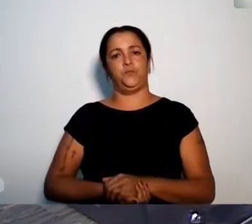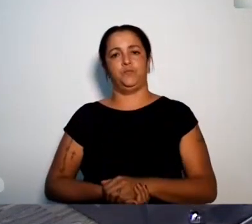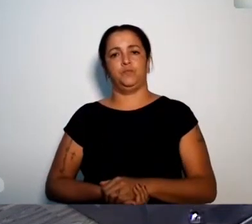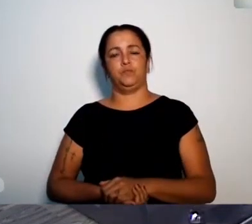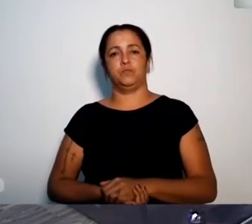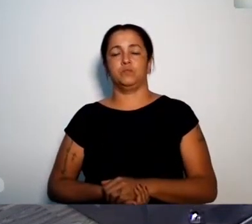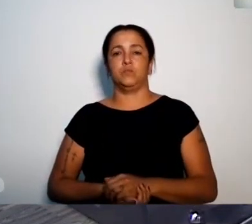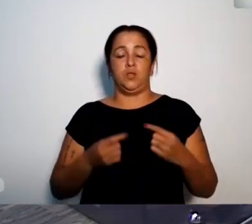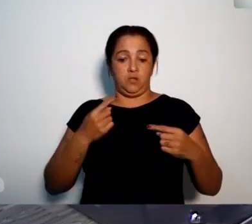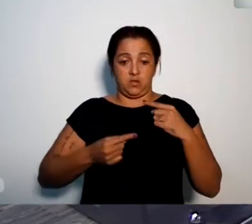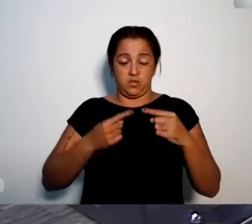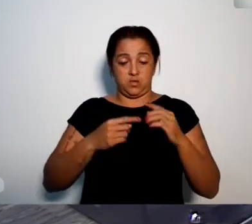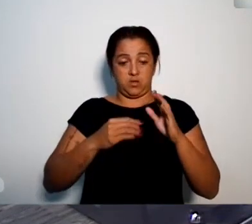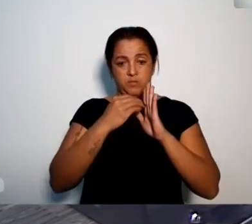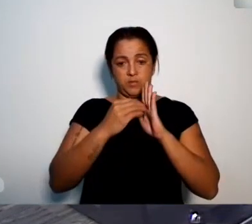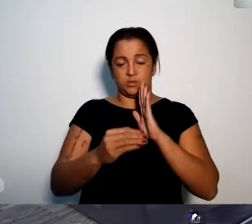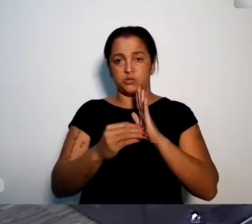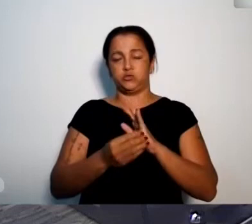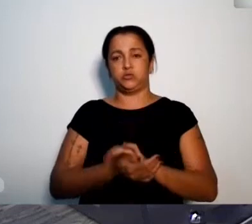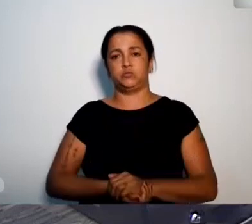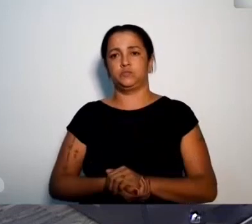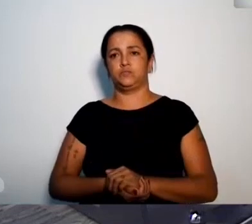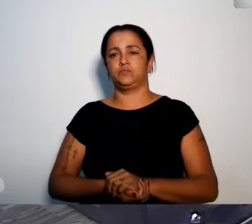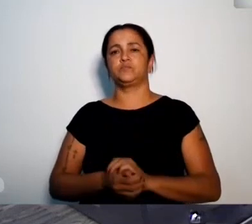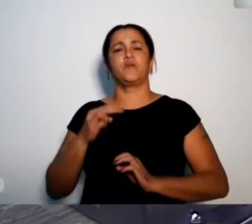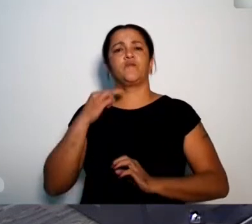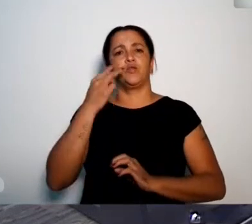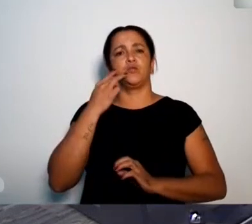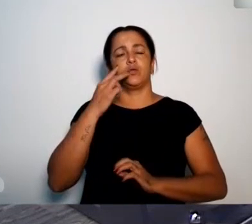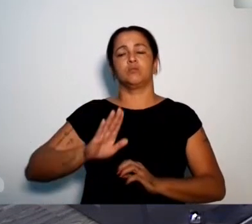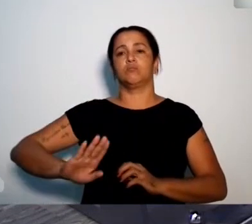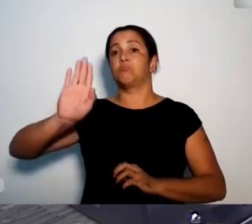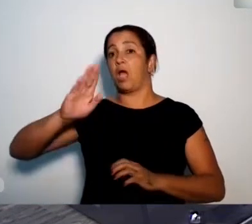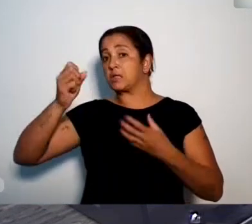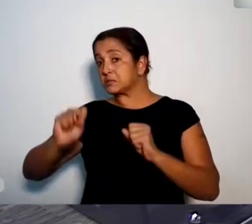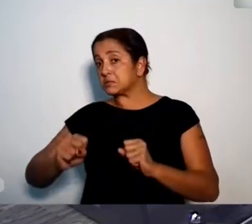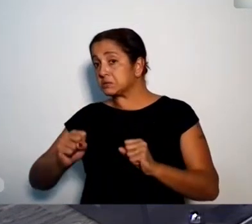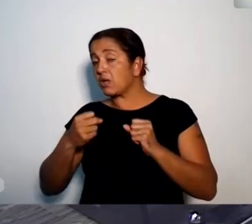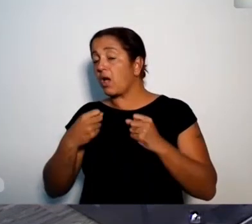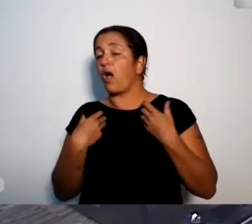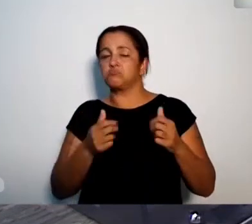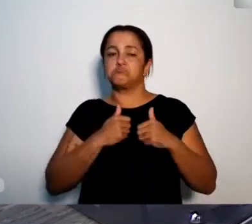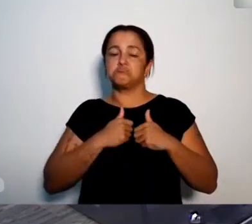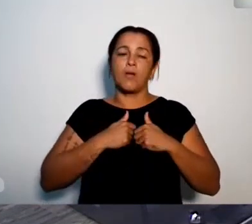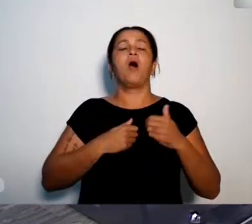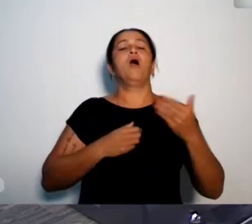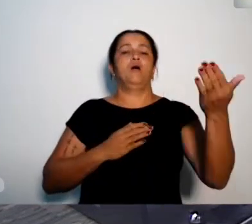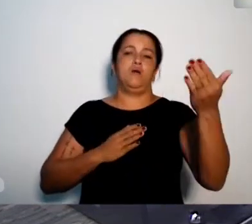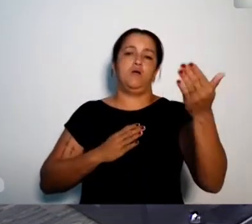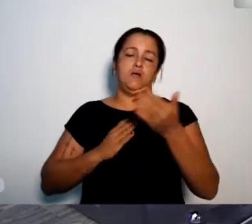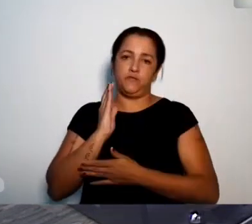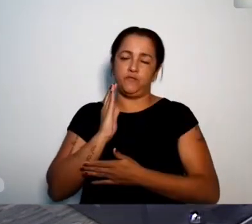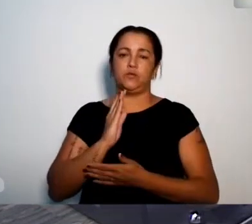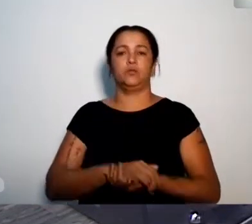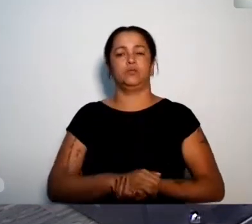mensagem. Senhores vereadores que forem favoráveis, permaneçam como estão. Está aprovado o projeto e mensagem.